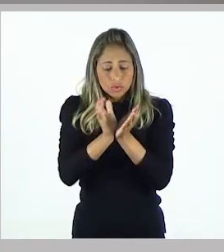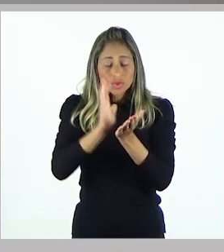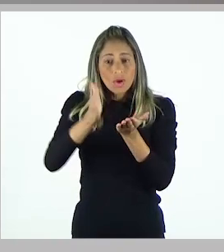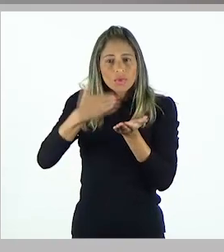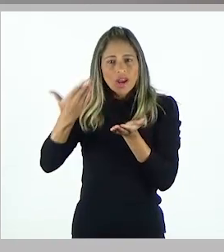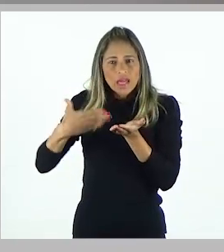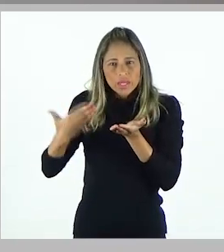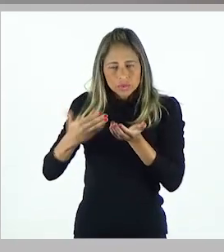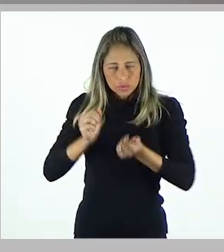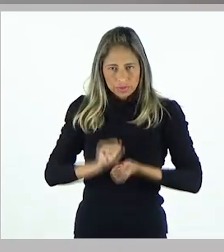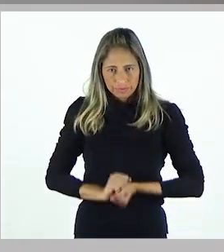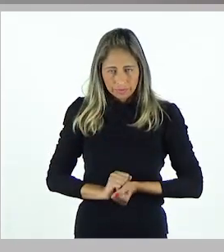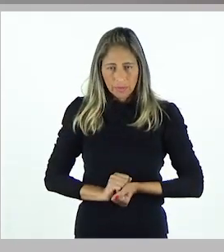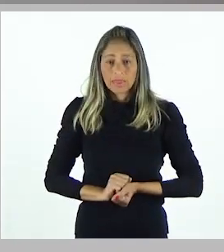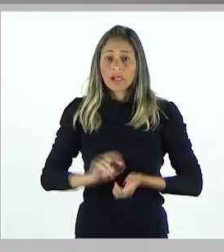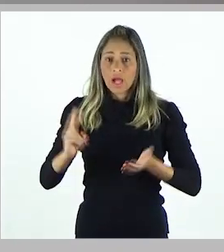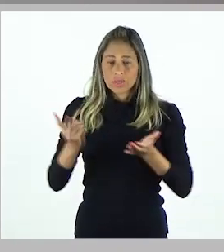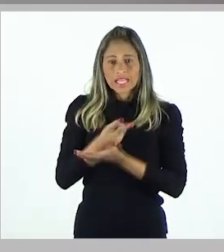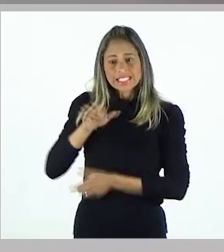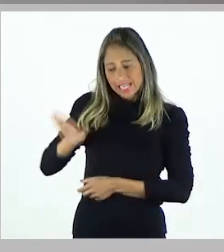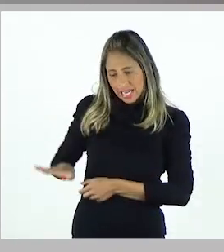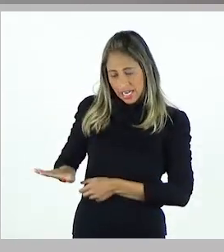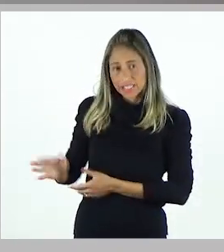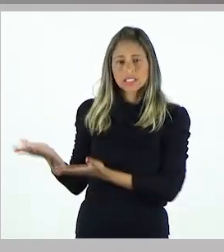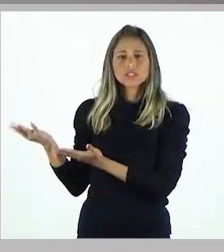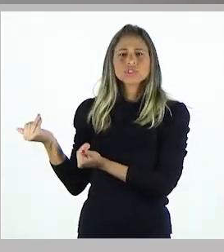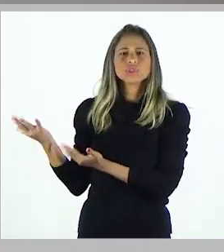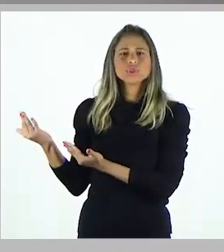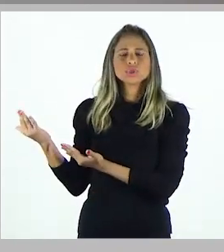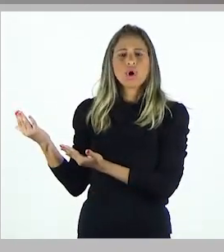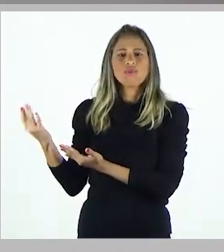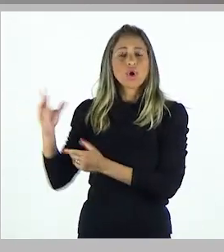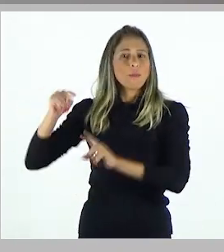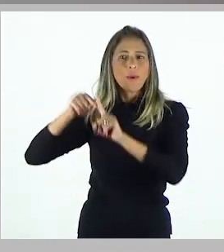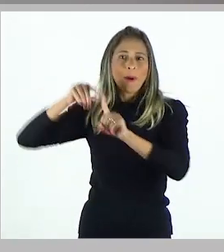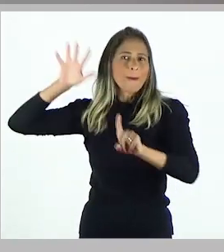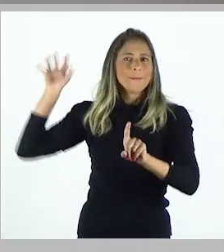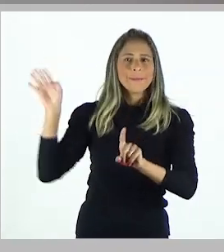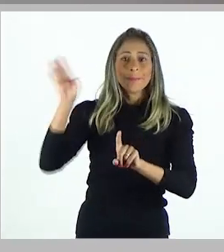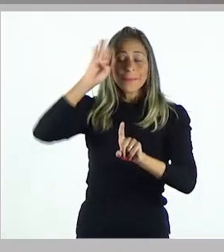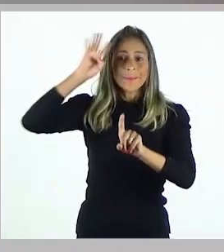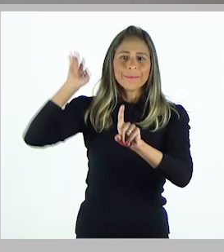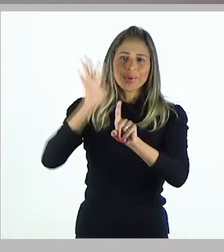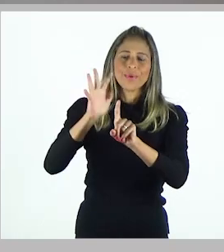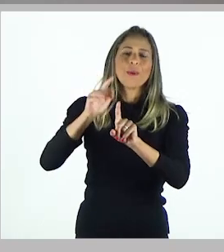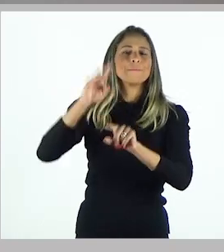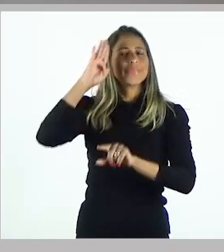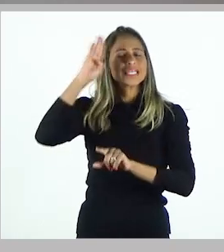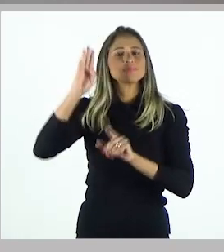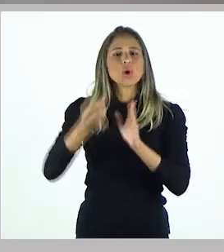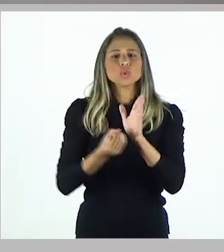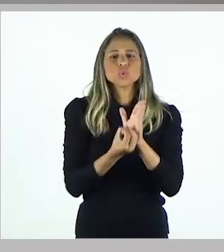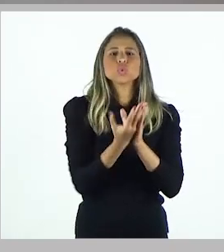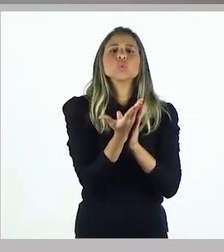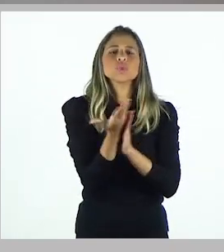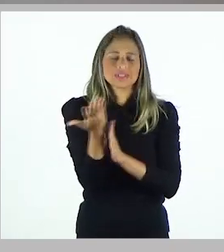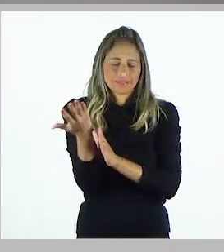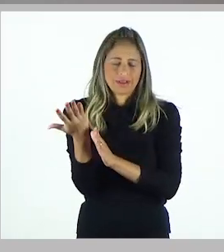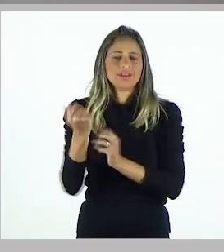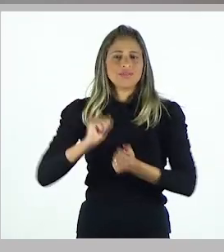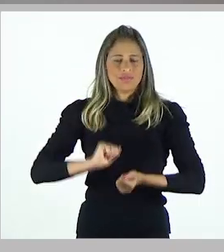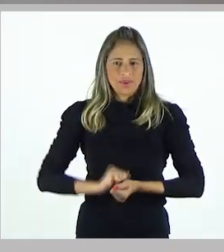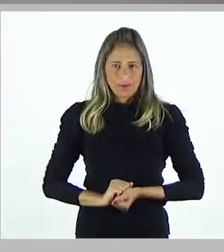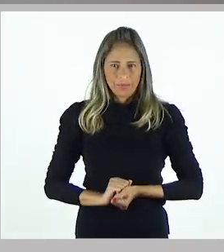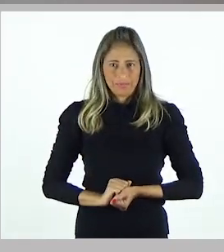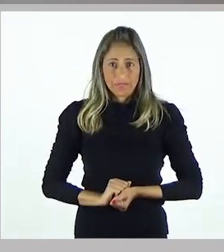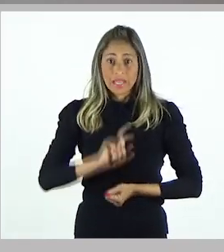clube de leitura. Ao considerar crianças e jovens como protagonistas de atitudes e ações sustentáveis